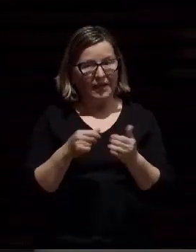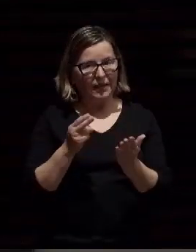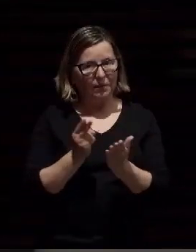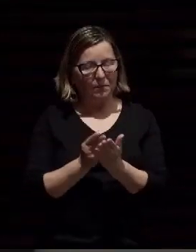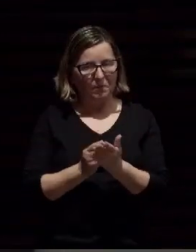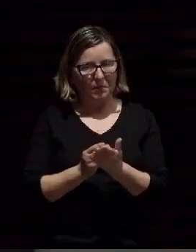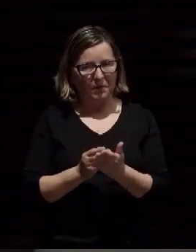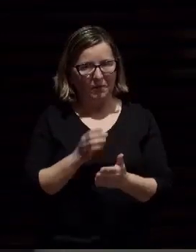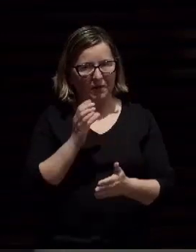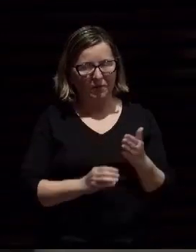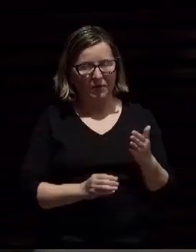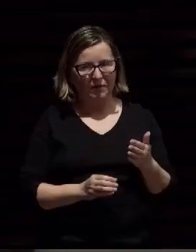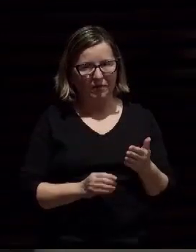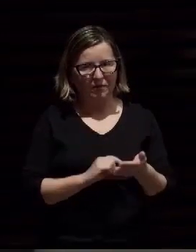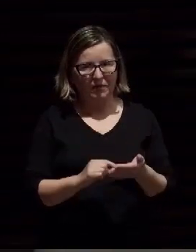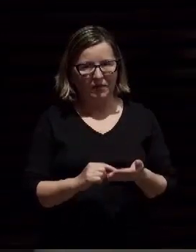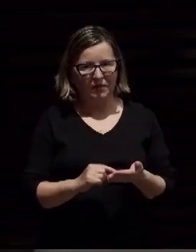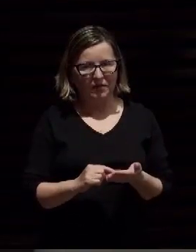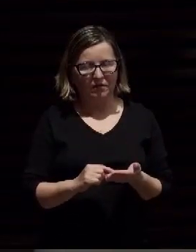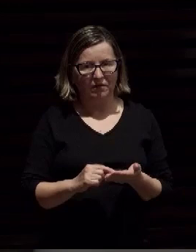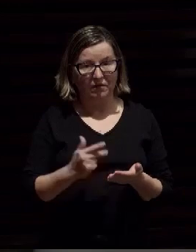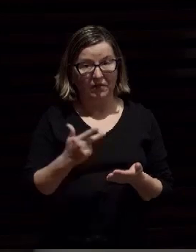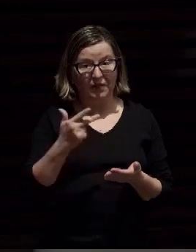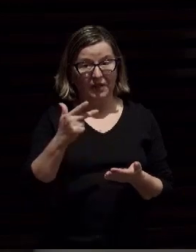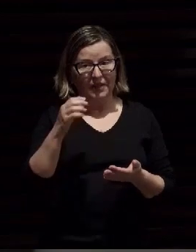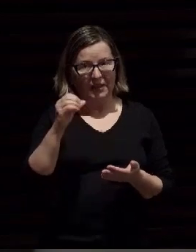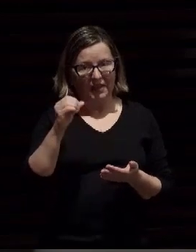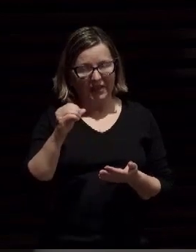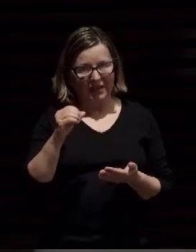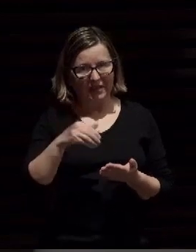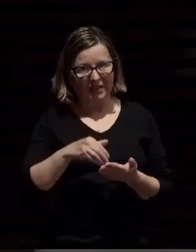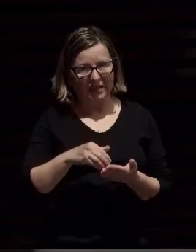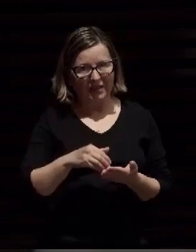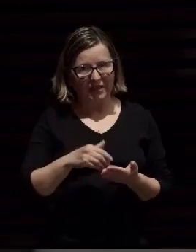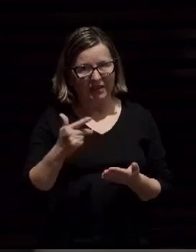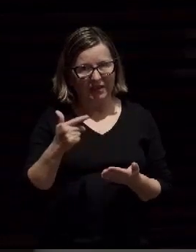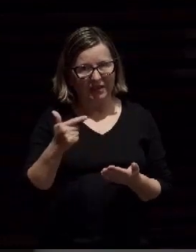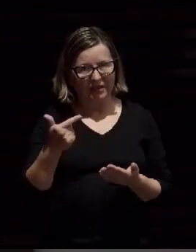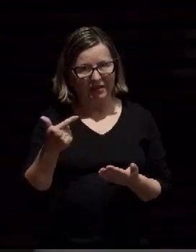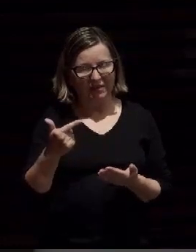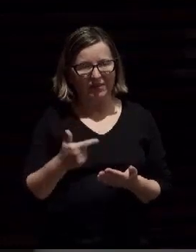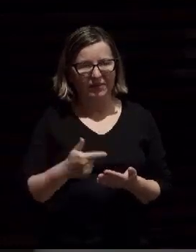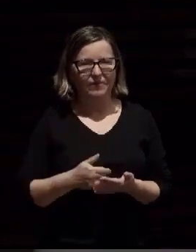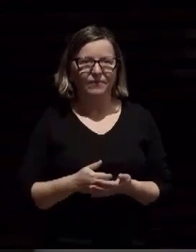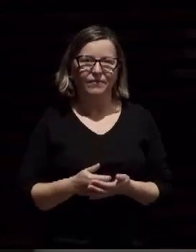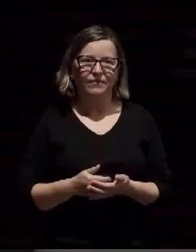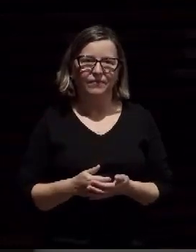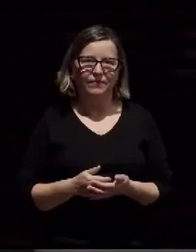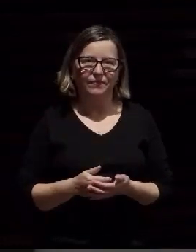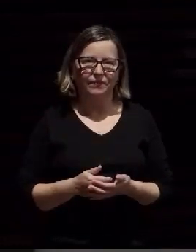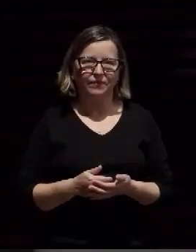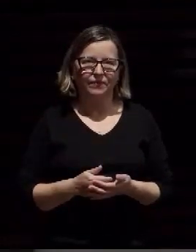versos verso 30 a 32,